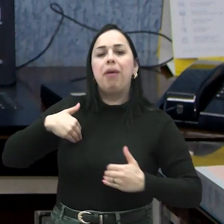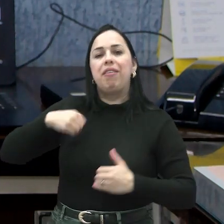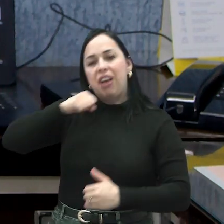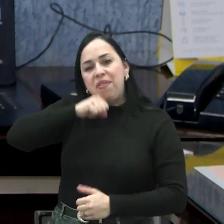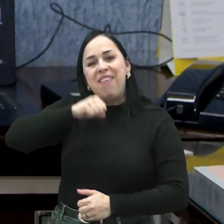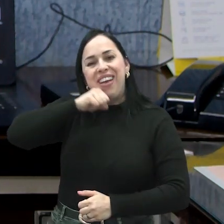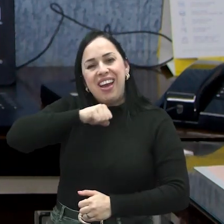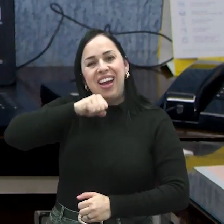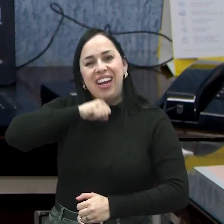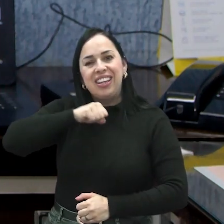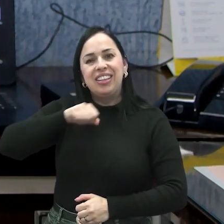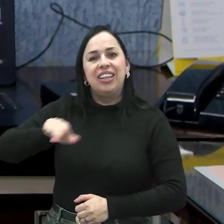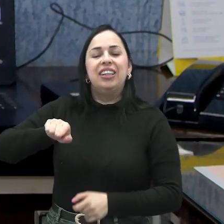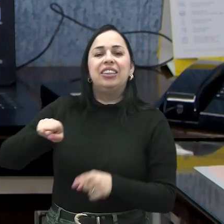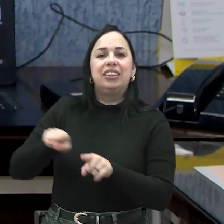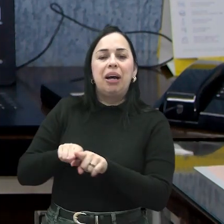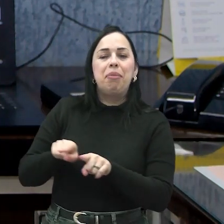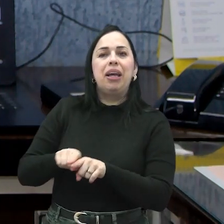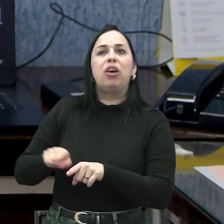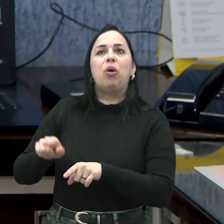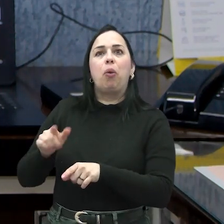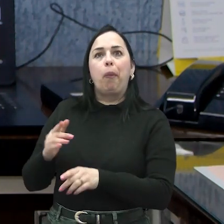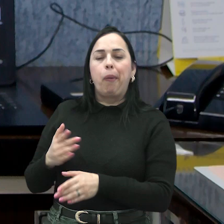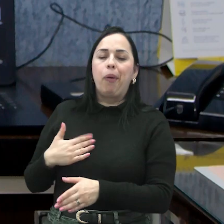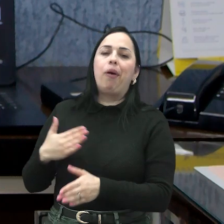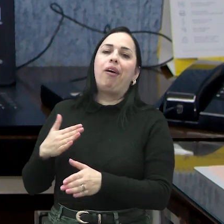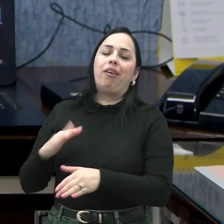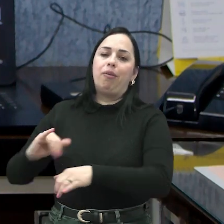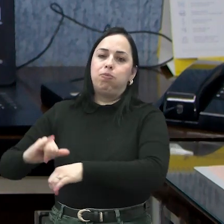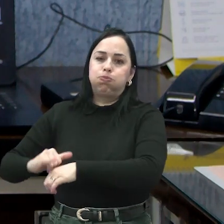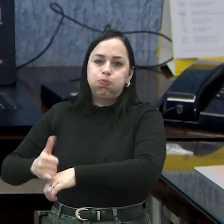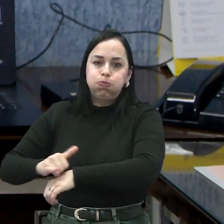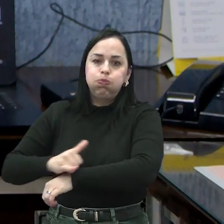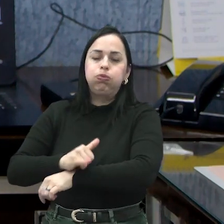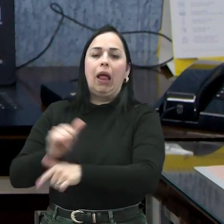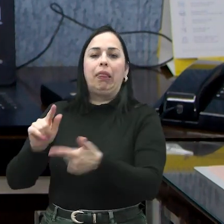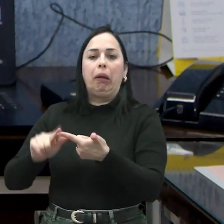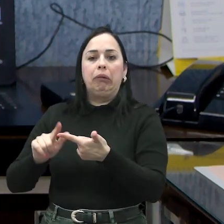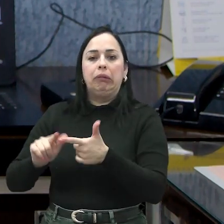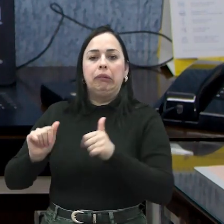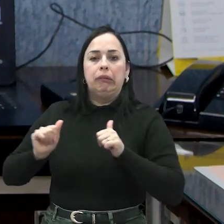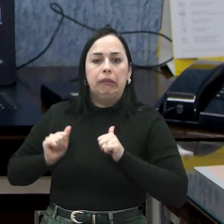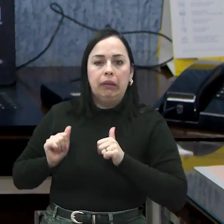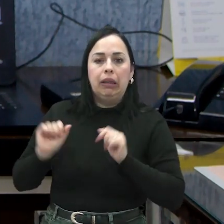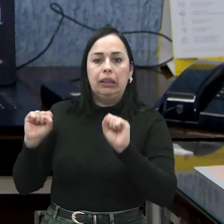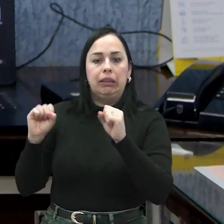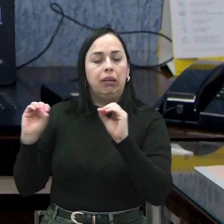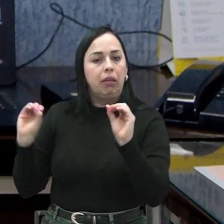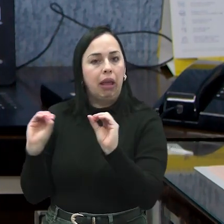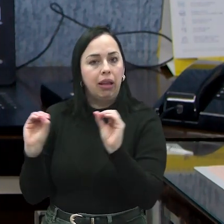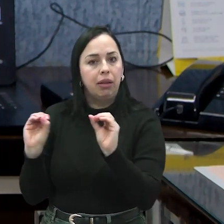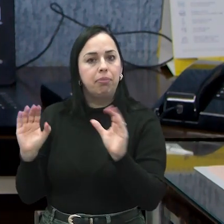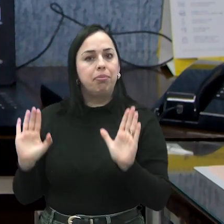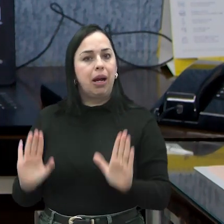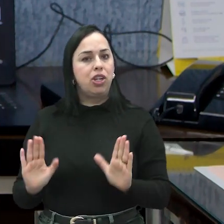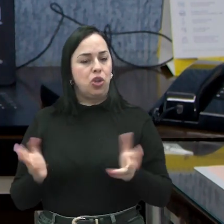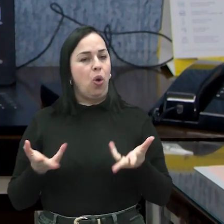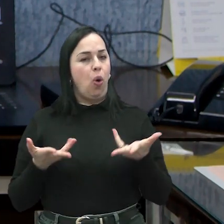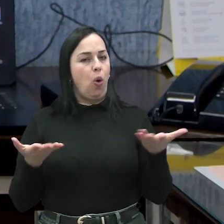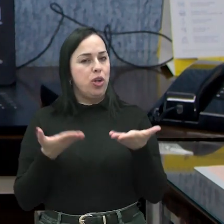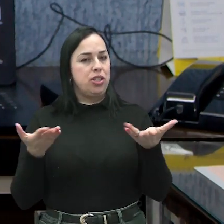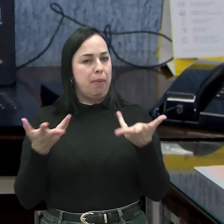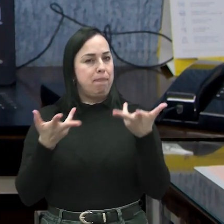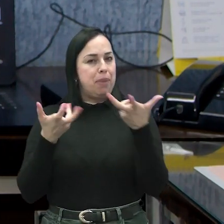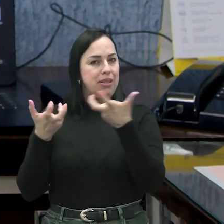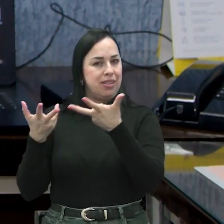e também é onde a pessoa tinha mais problemas, por exemplo, de peso, né, o aumento do peso, o sedentarismo. Só que hoje,